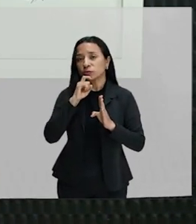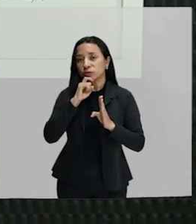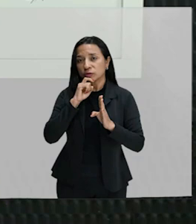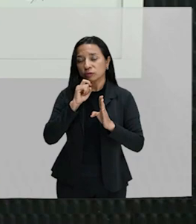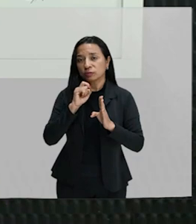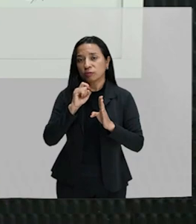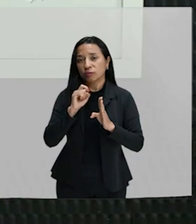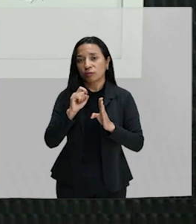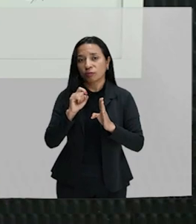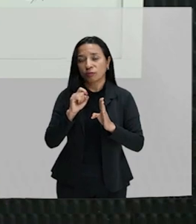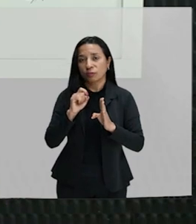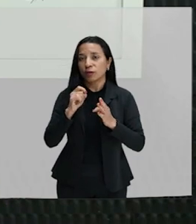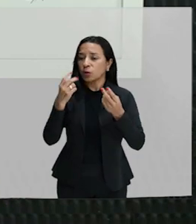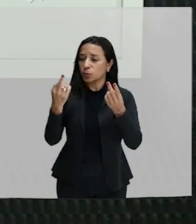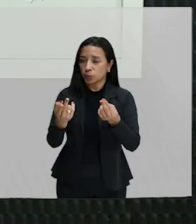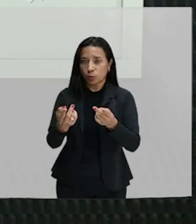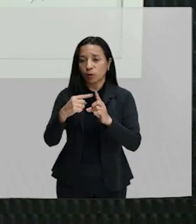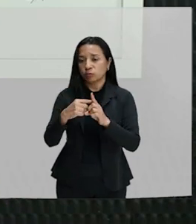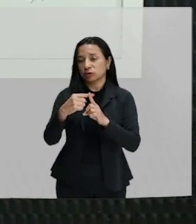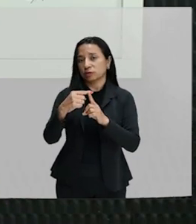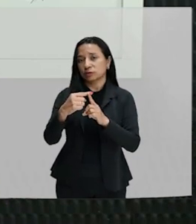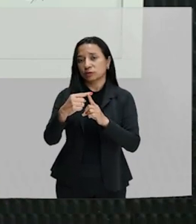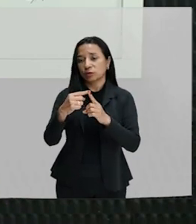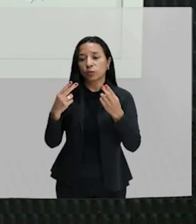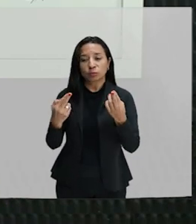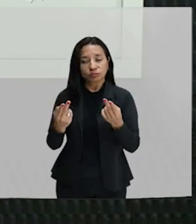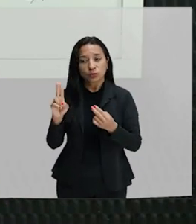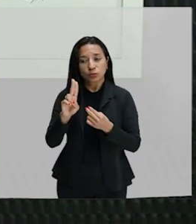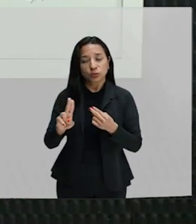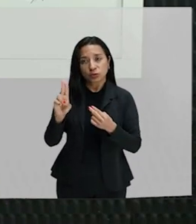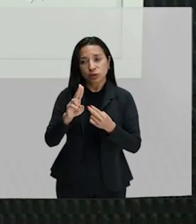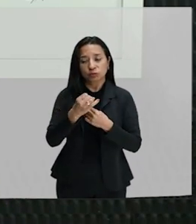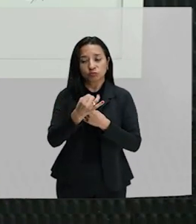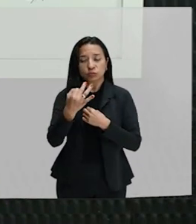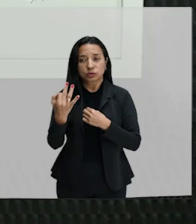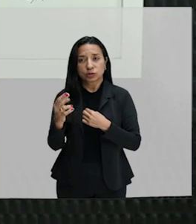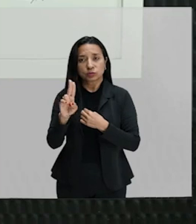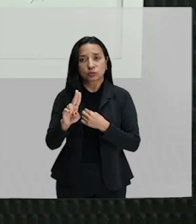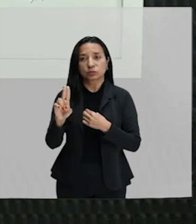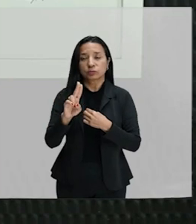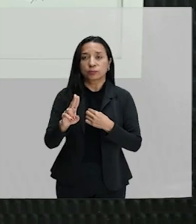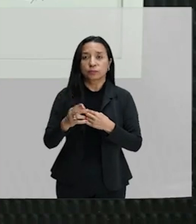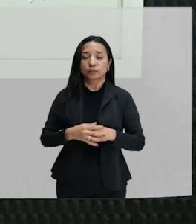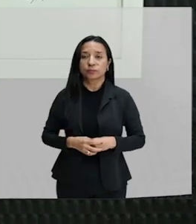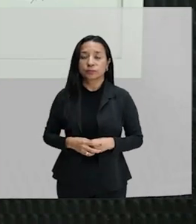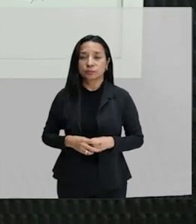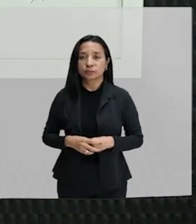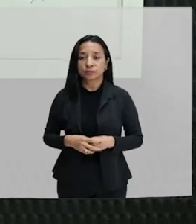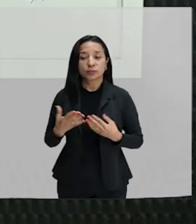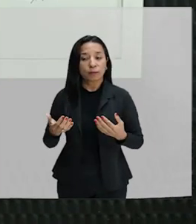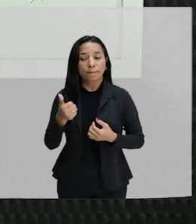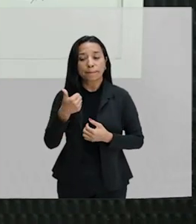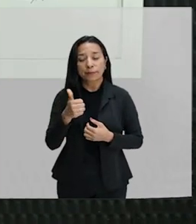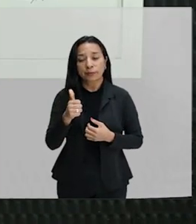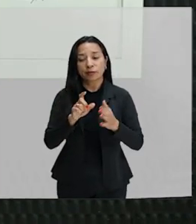têm aí a mesma né o mesmo as mesmas unidades a mesma quantidade de unidades que são 100 Ok então vamos para a primeira